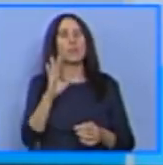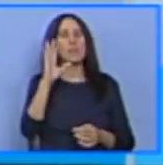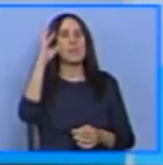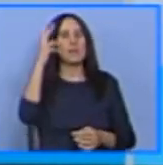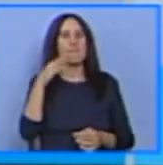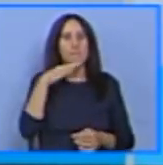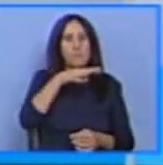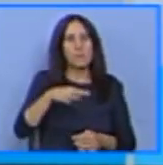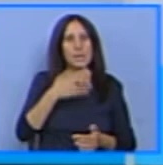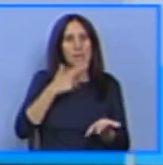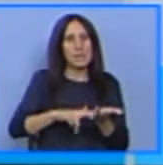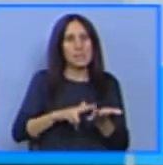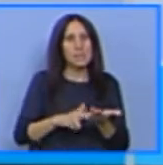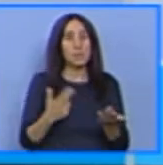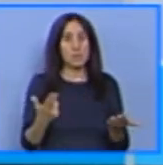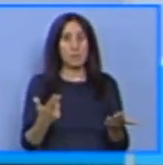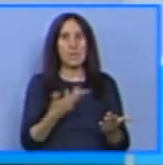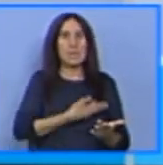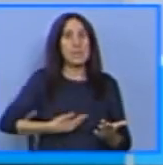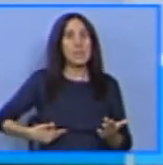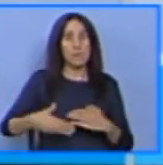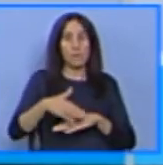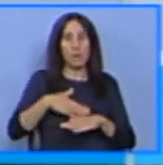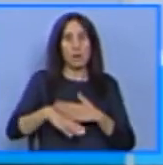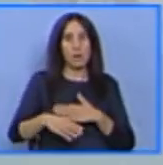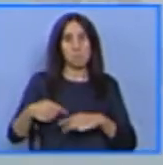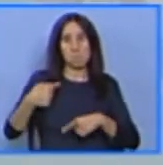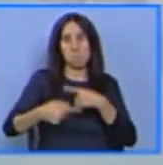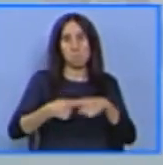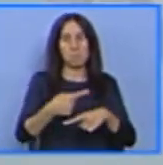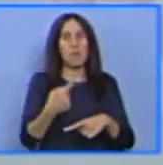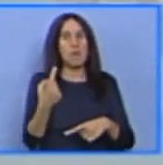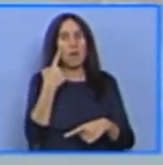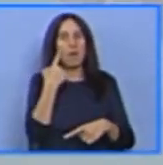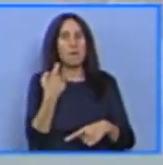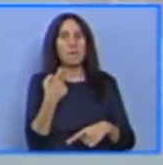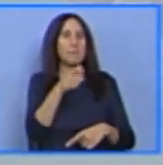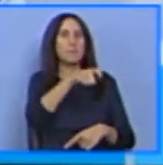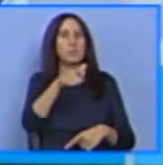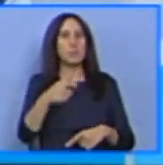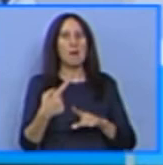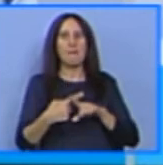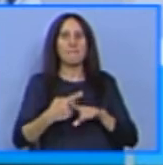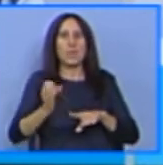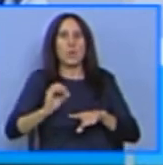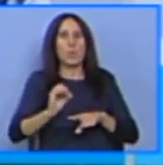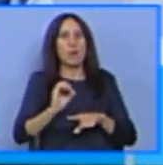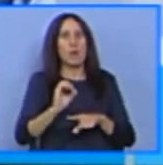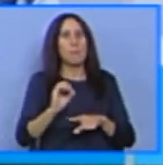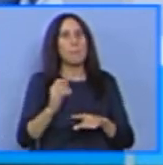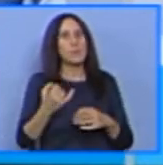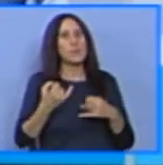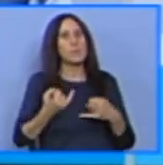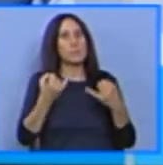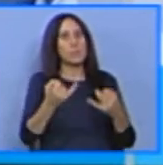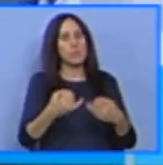familiares, por razões, quer dizer, há aqui um eco até de práticas mais antigas que as pessoas, se calhar, julgavam que não lhes interessavam tanto assim, mas que depois